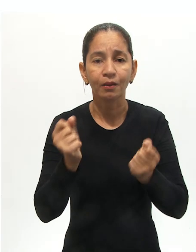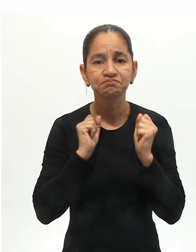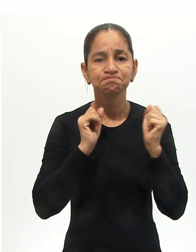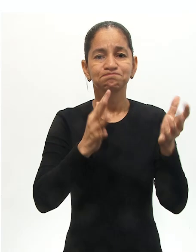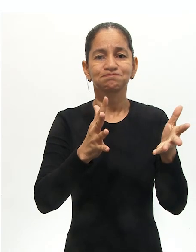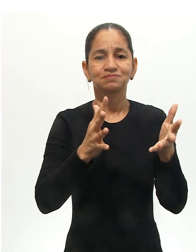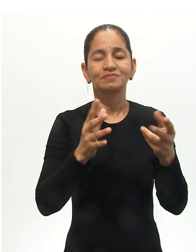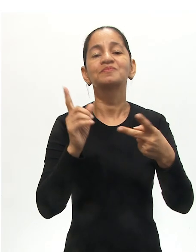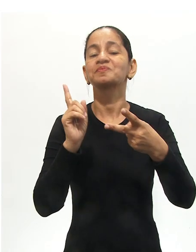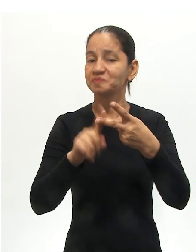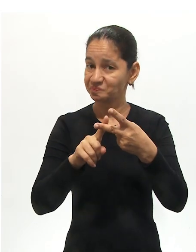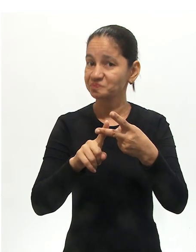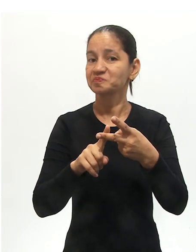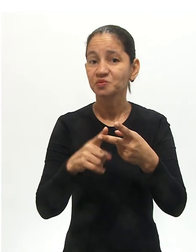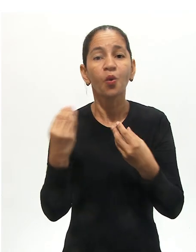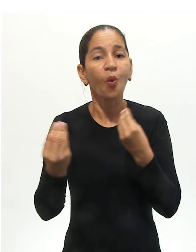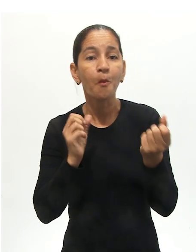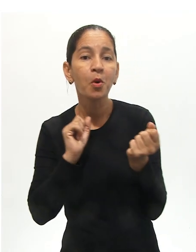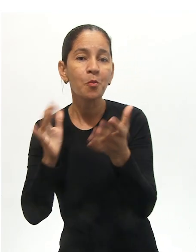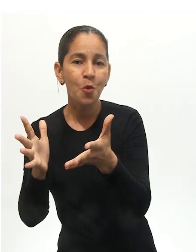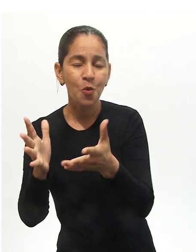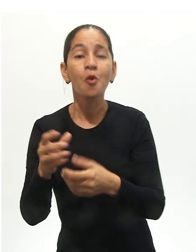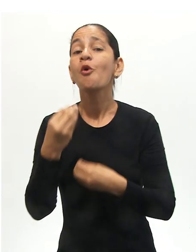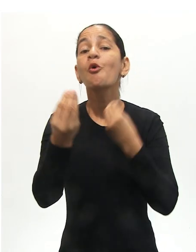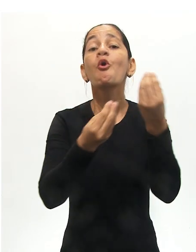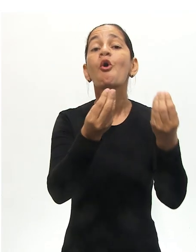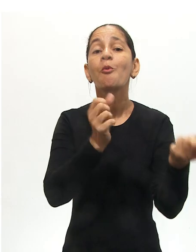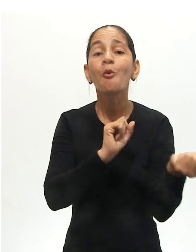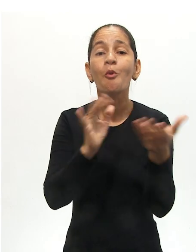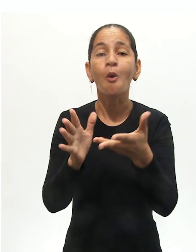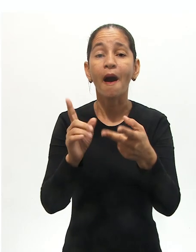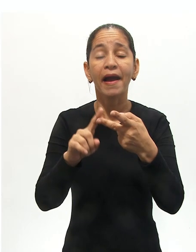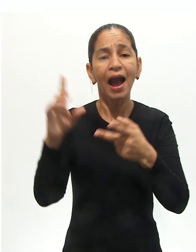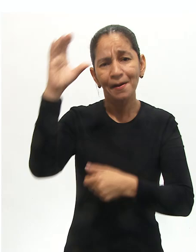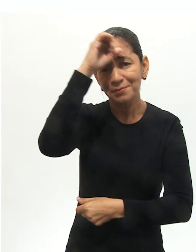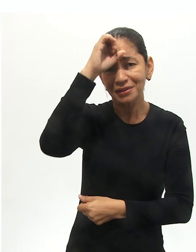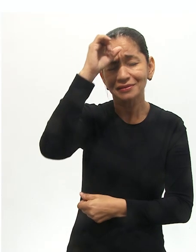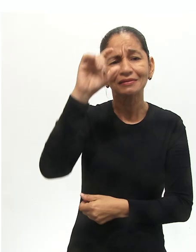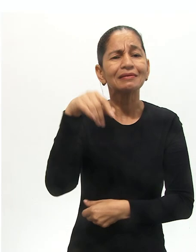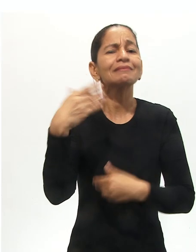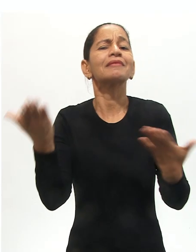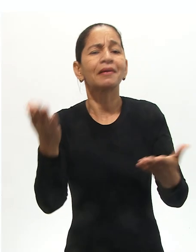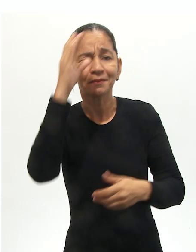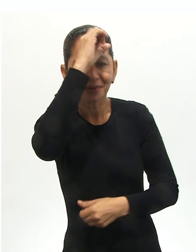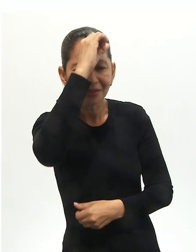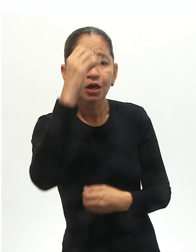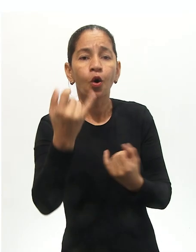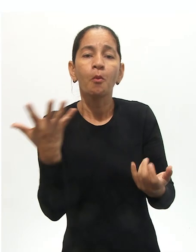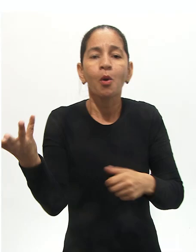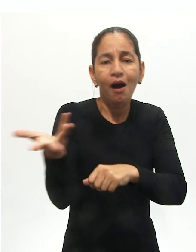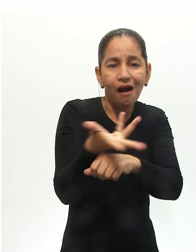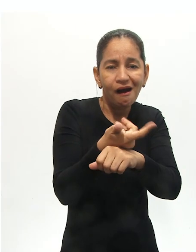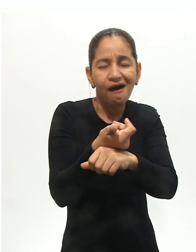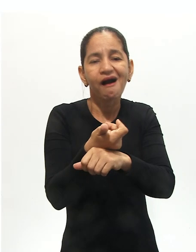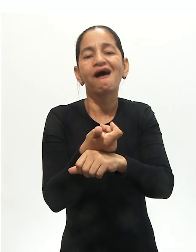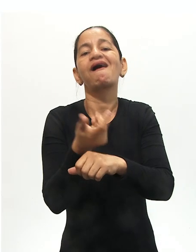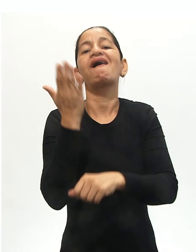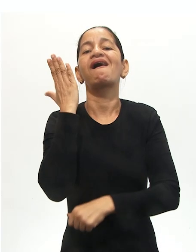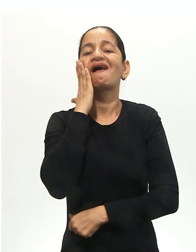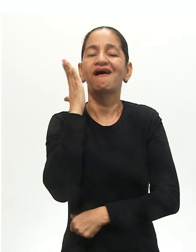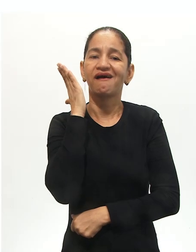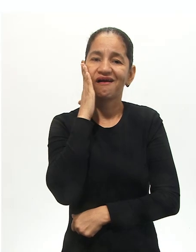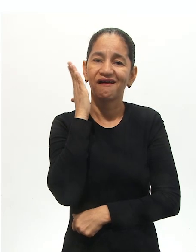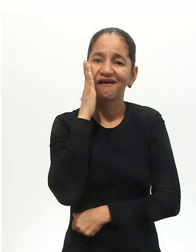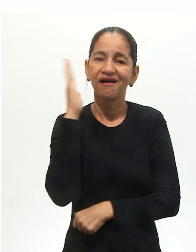de agir e o grande objetivo é aprender a aprender, ganhar habilidades